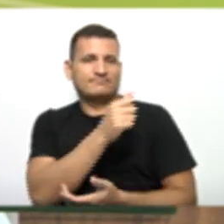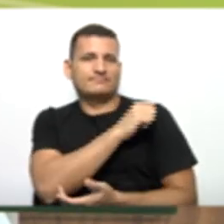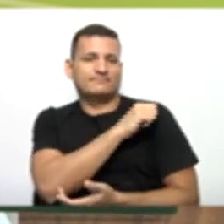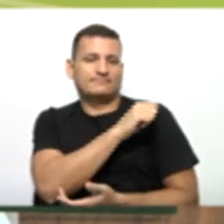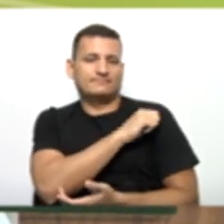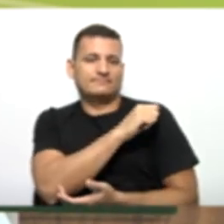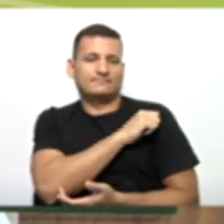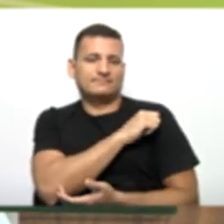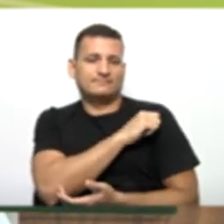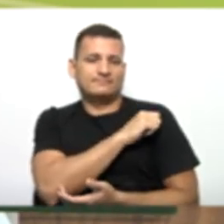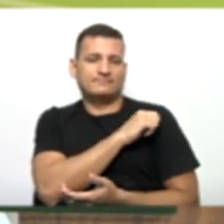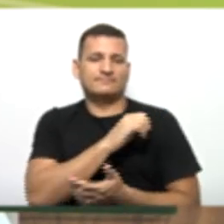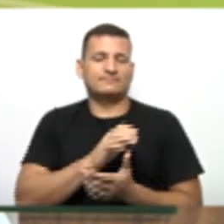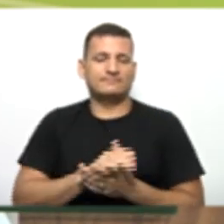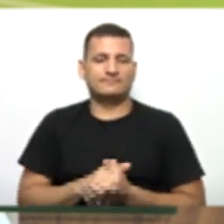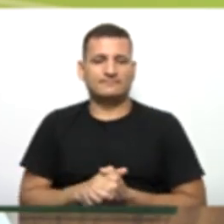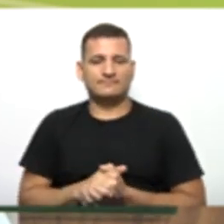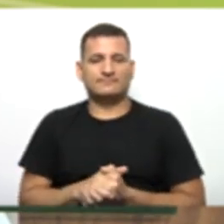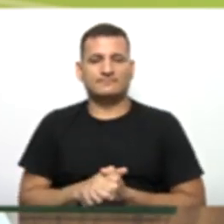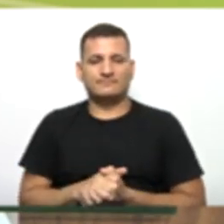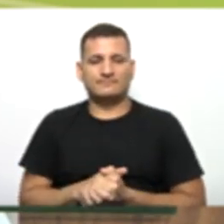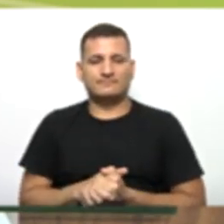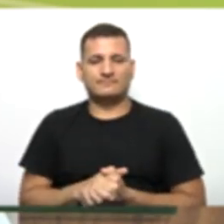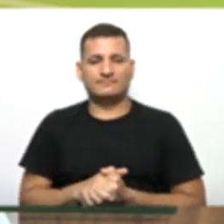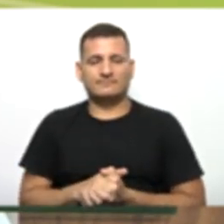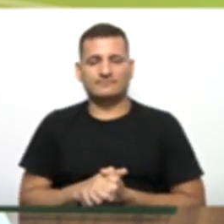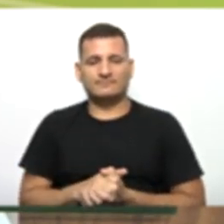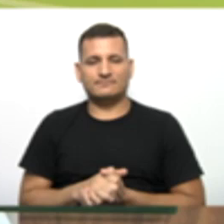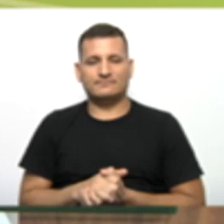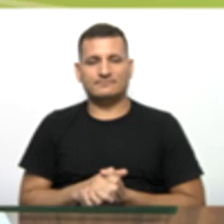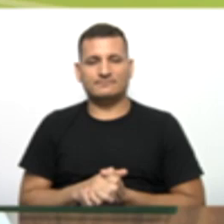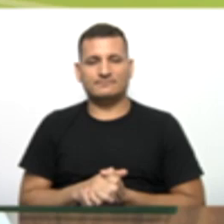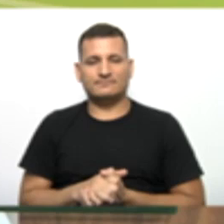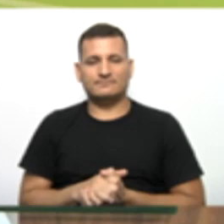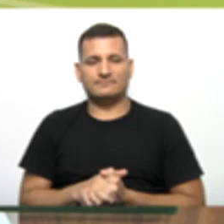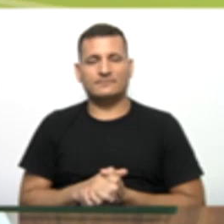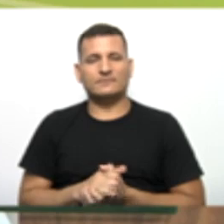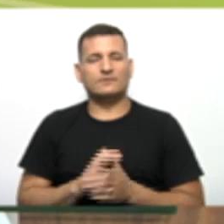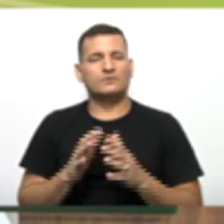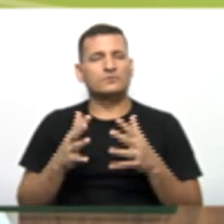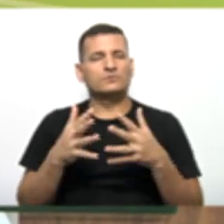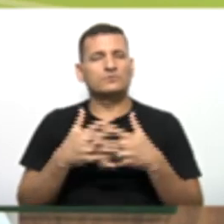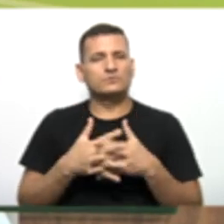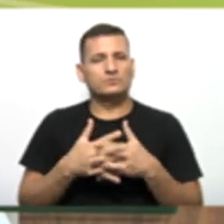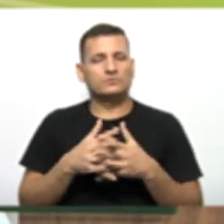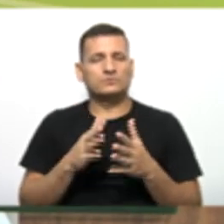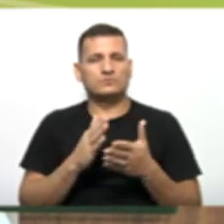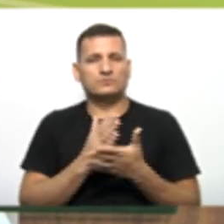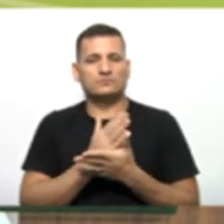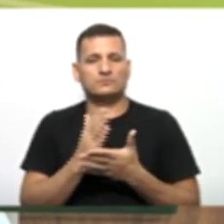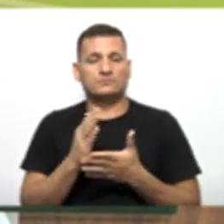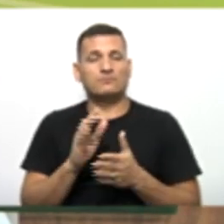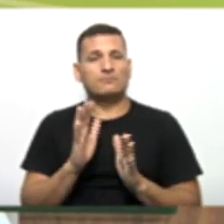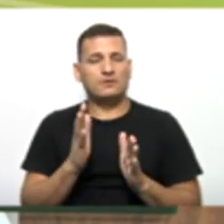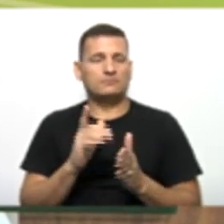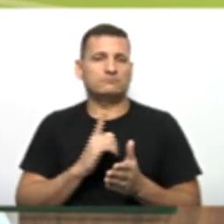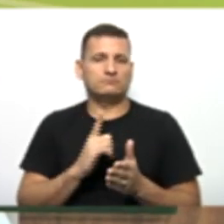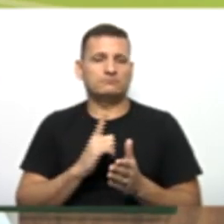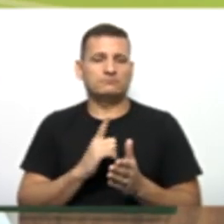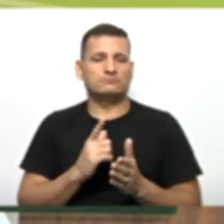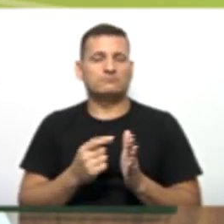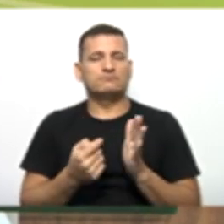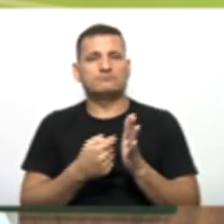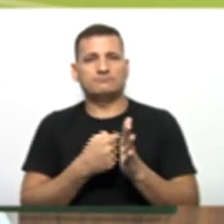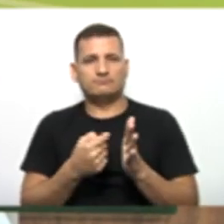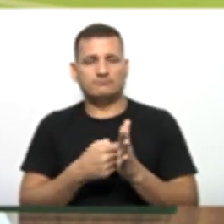que, né, tirar umas dúvidas aqui, que estão confundindo algumas coisas aqui, mas já tem participação boa aqui